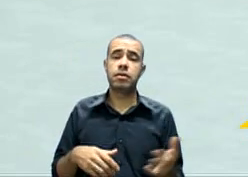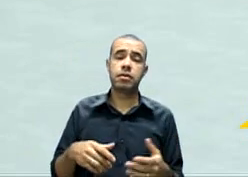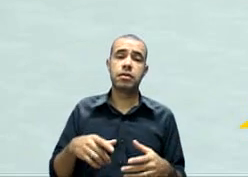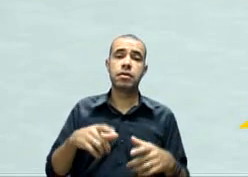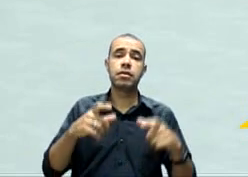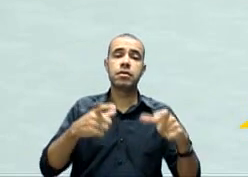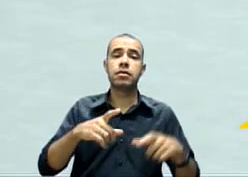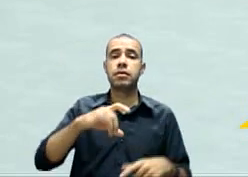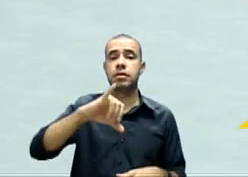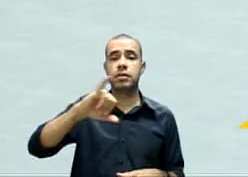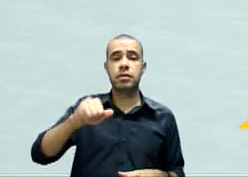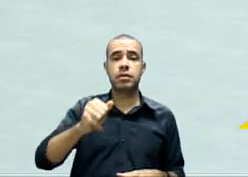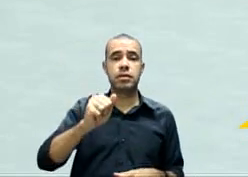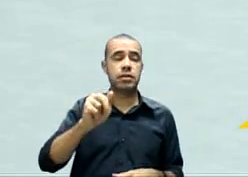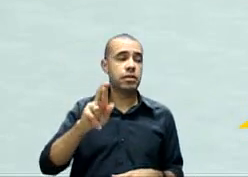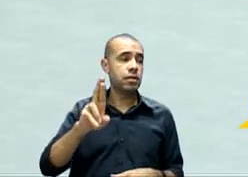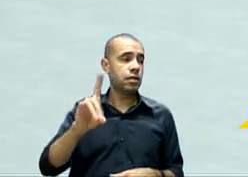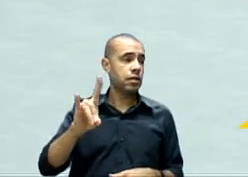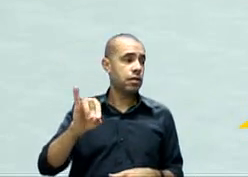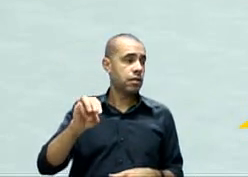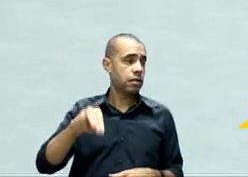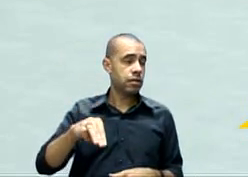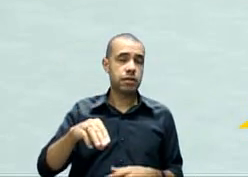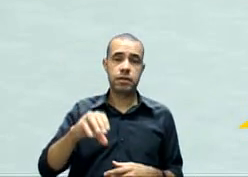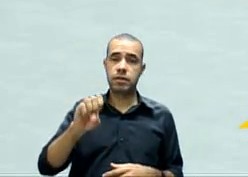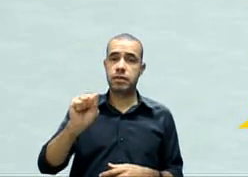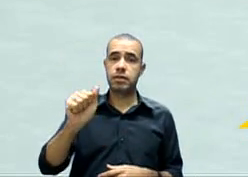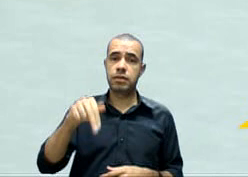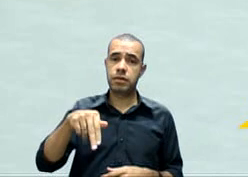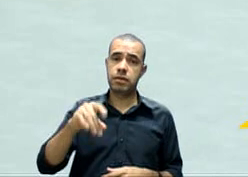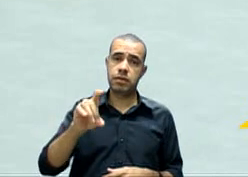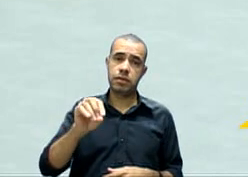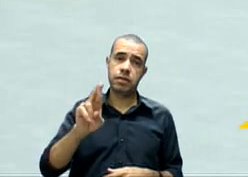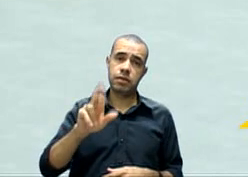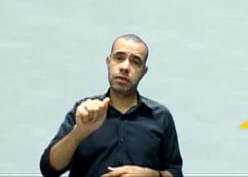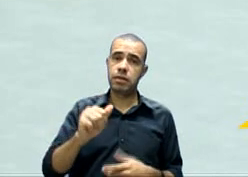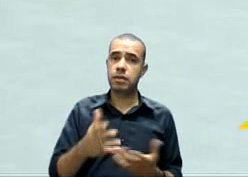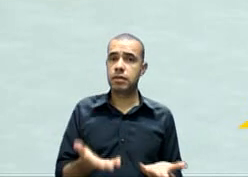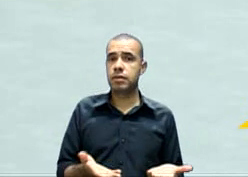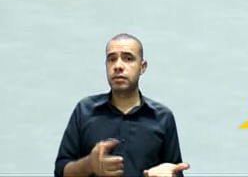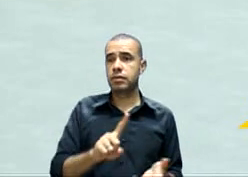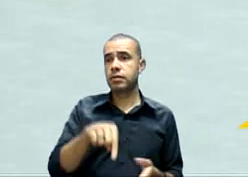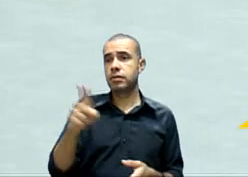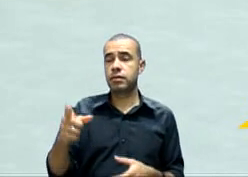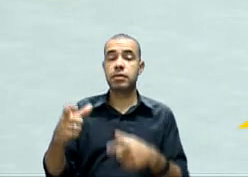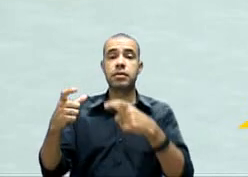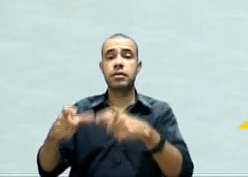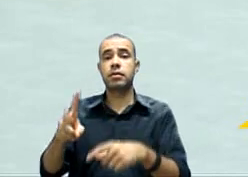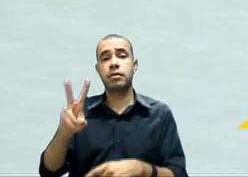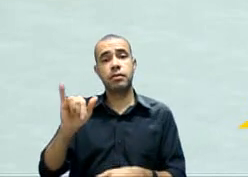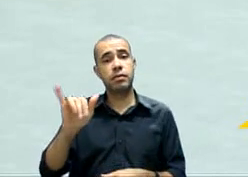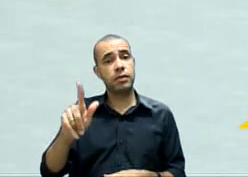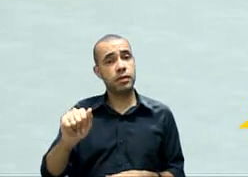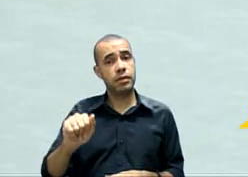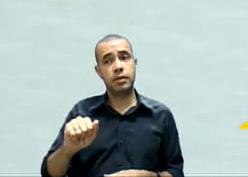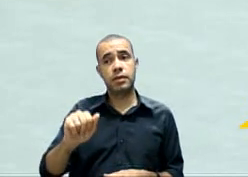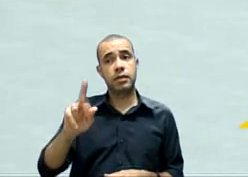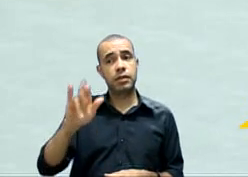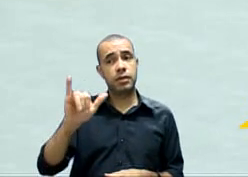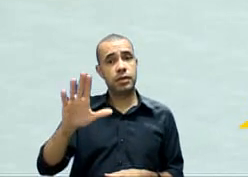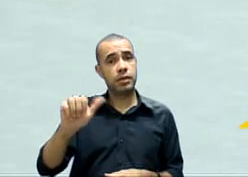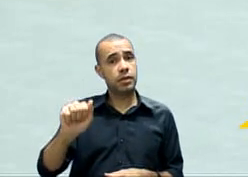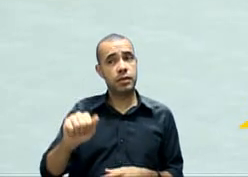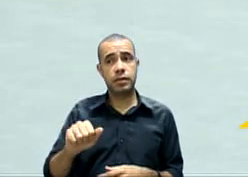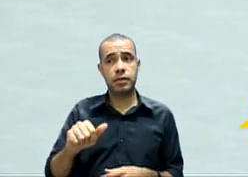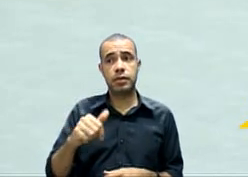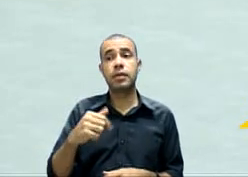esteve lá várias vezes também, foi retirado, mas a Vila Rica não merece todo esse transtorno e tem condomínios também que